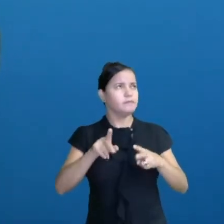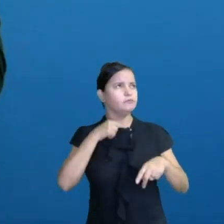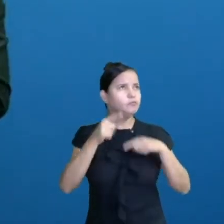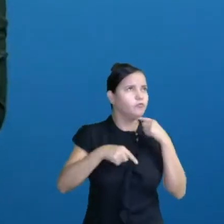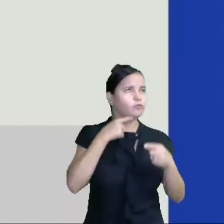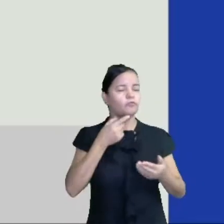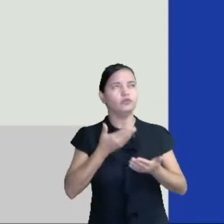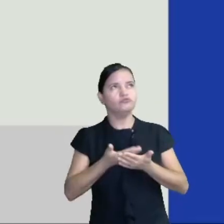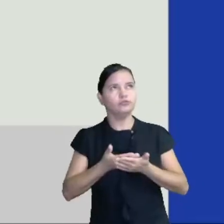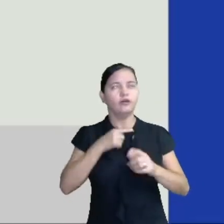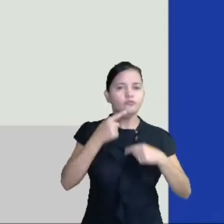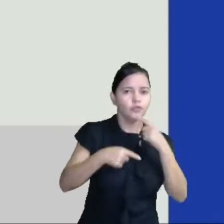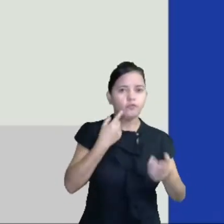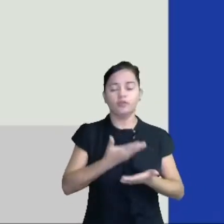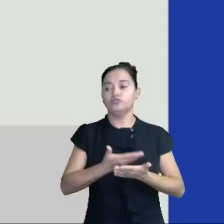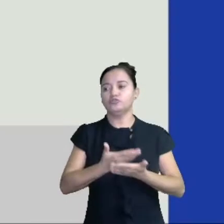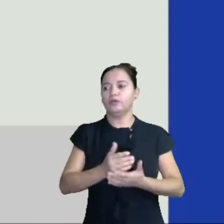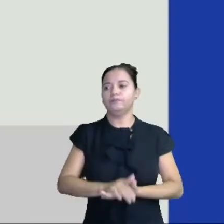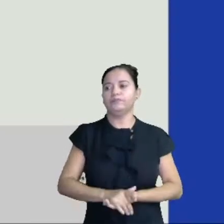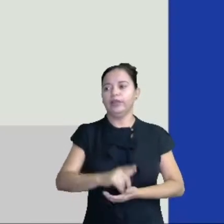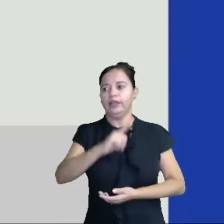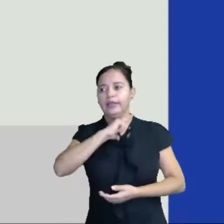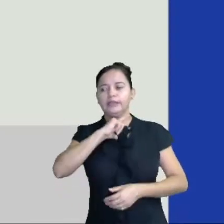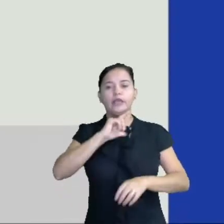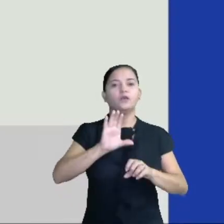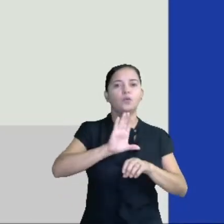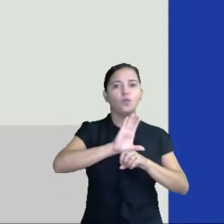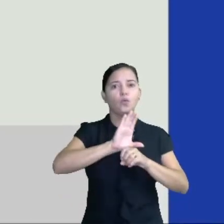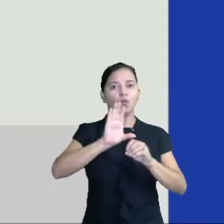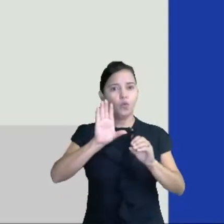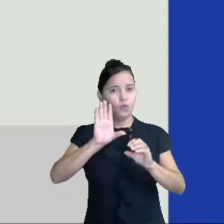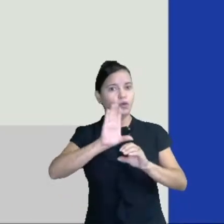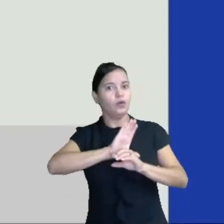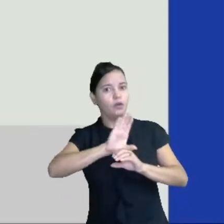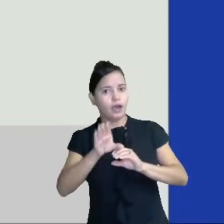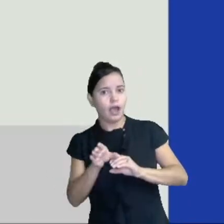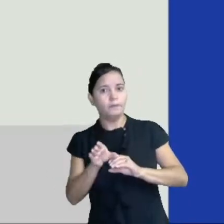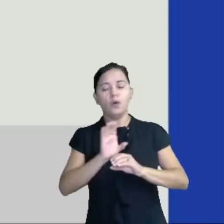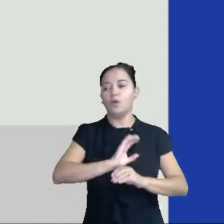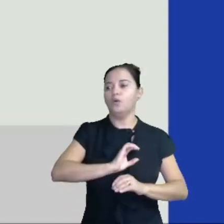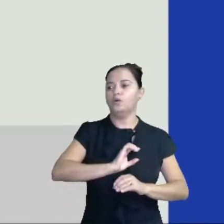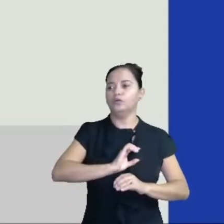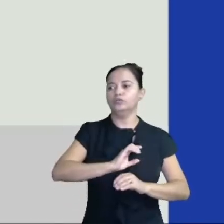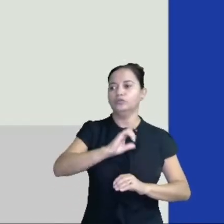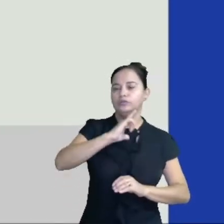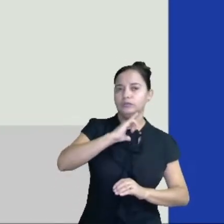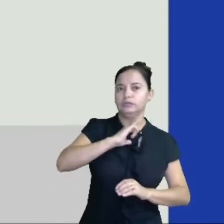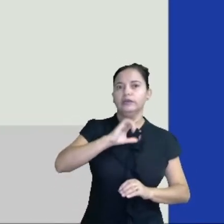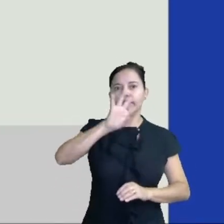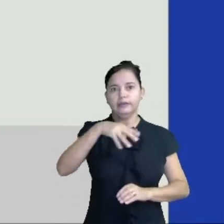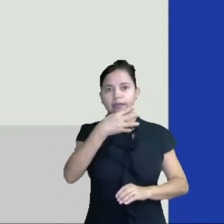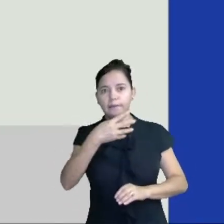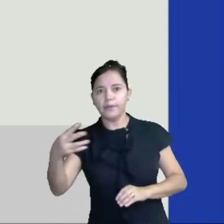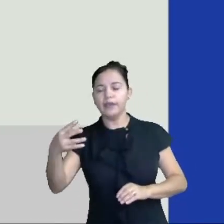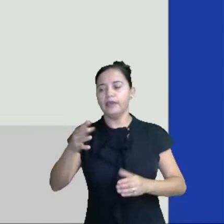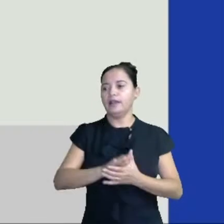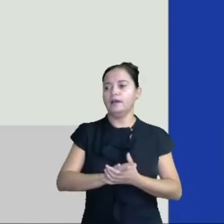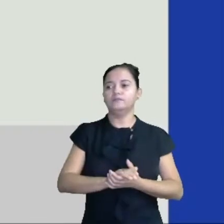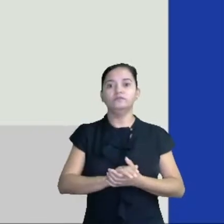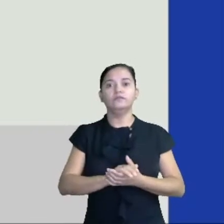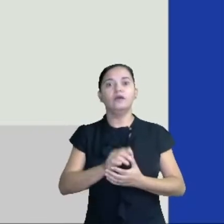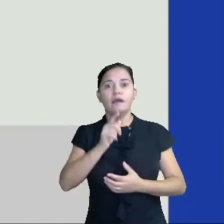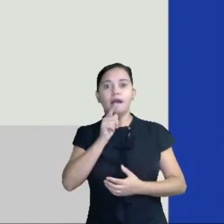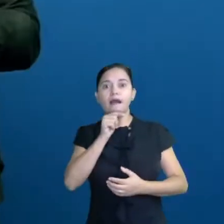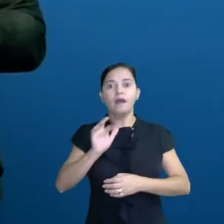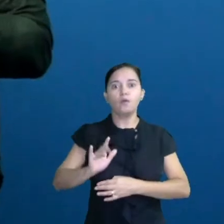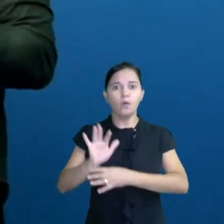aprender. E aí vem outros gases, né, como carbono, argônio, que é um gás nobre, que vocês vão ver isso lá na tabela periódica, vapor de água e